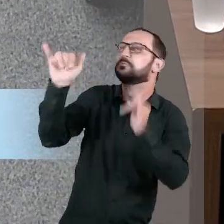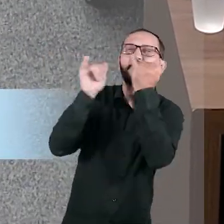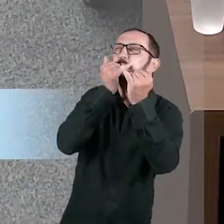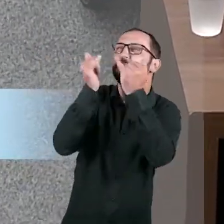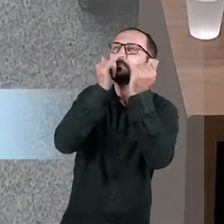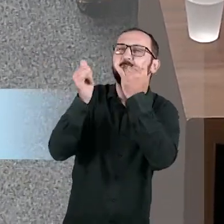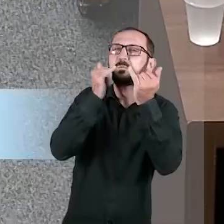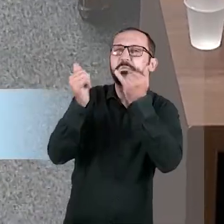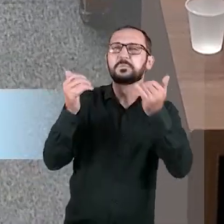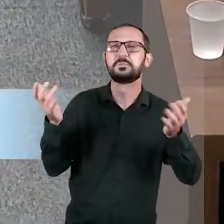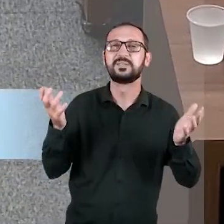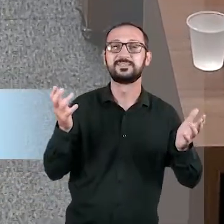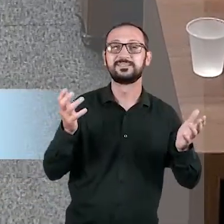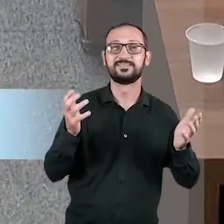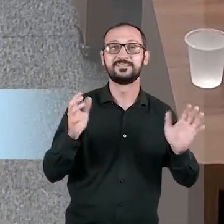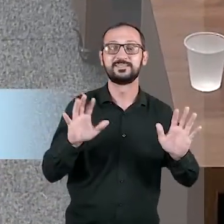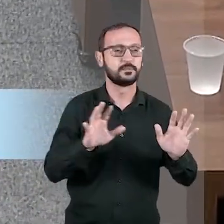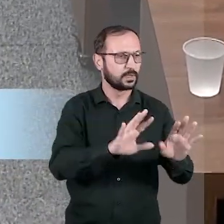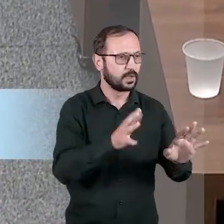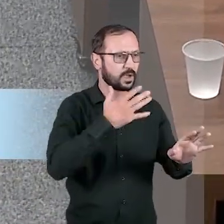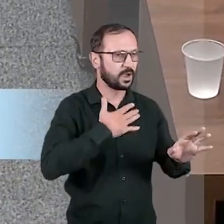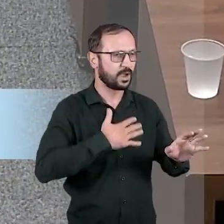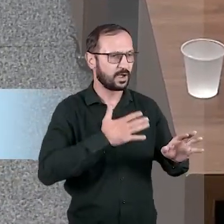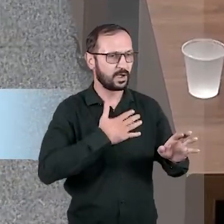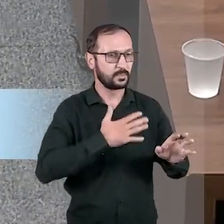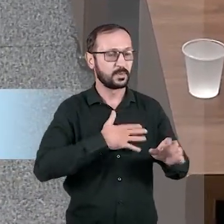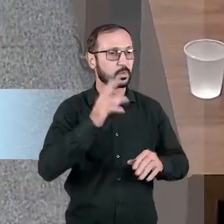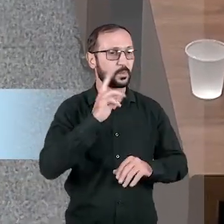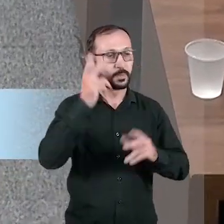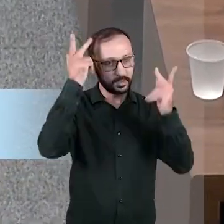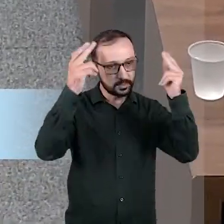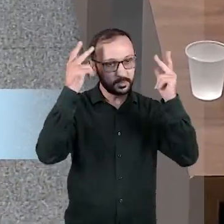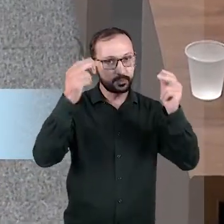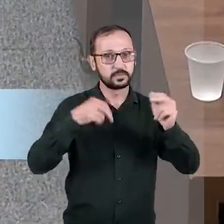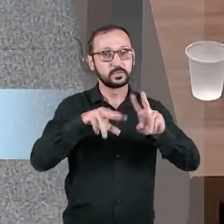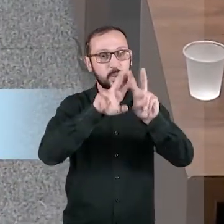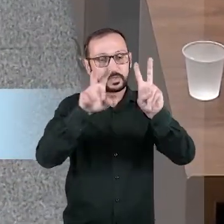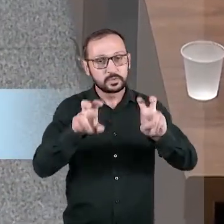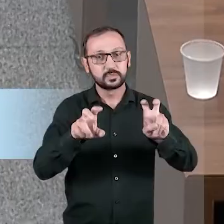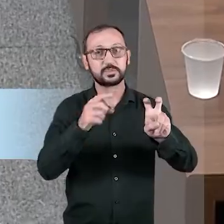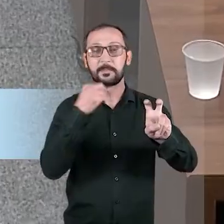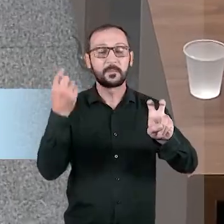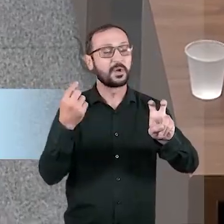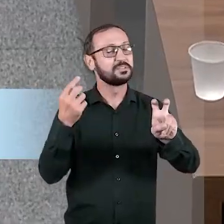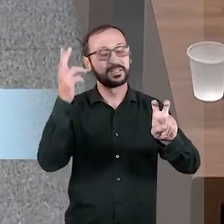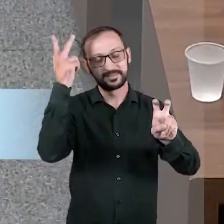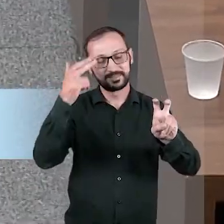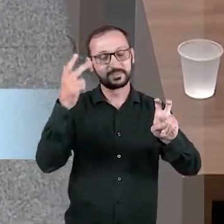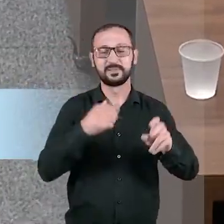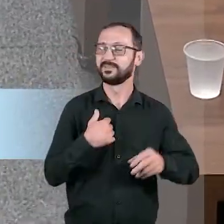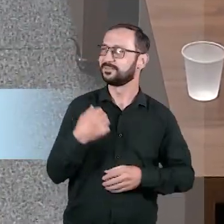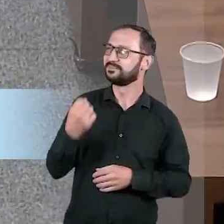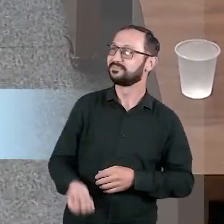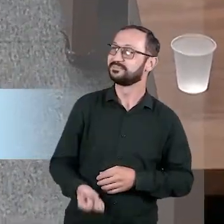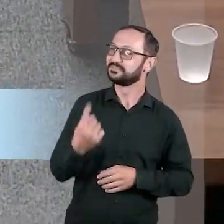assim, tia, desculpa. Aí ele falou assim, não, cara, fica tranquilo, aqui em casa a gente fala super bem sobre a